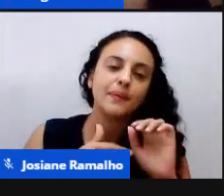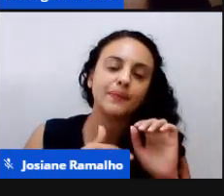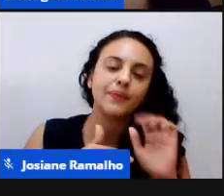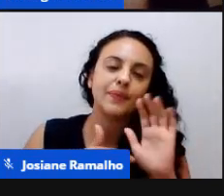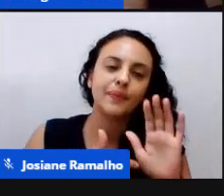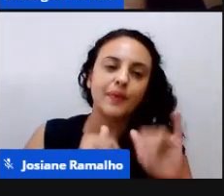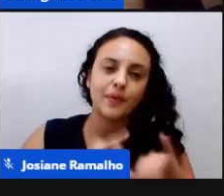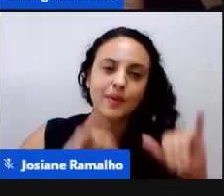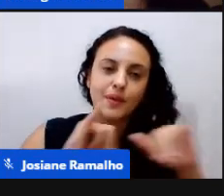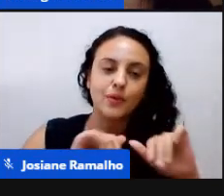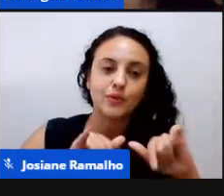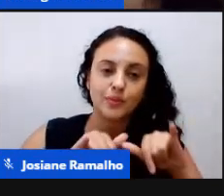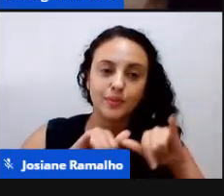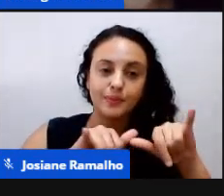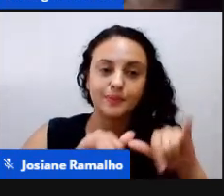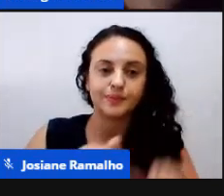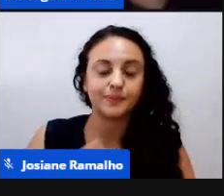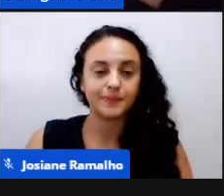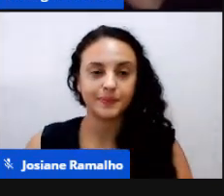próximo slide.